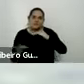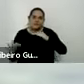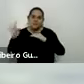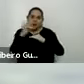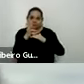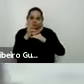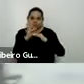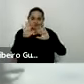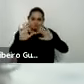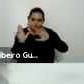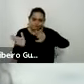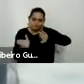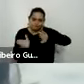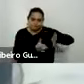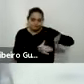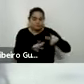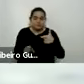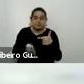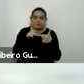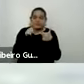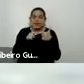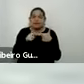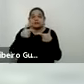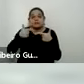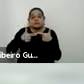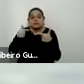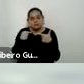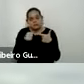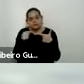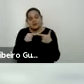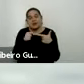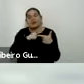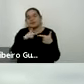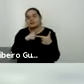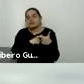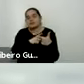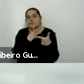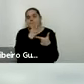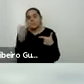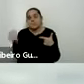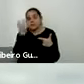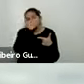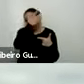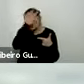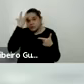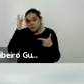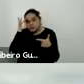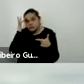é nessa região que estão aquelas categorias que estão tendo mais adesão